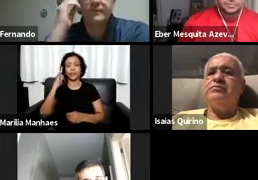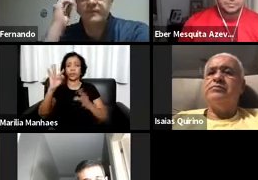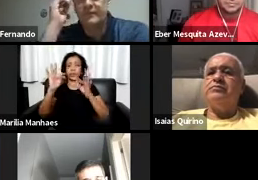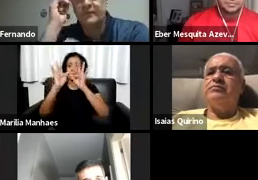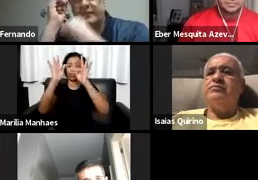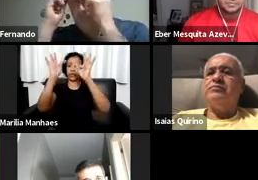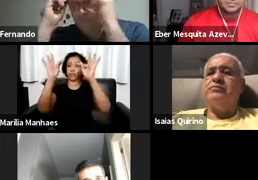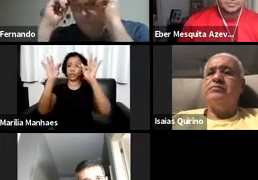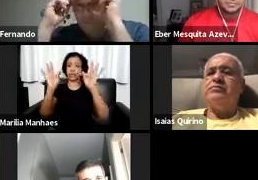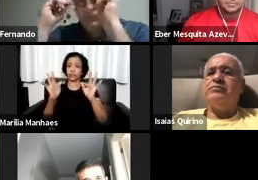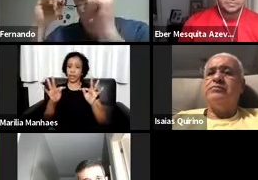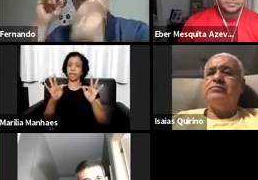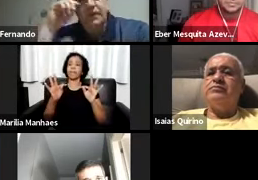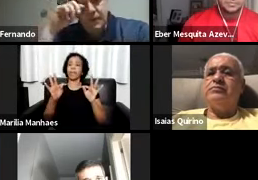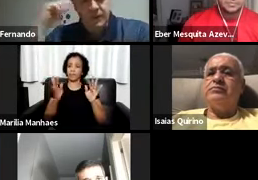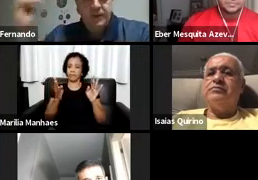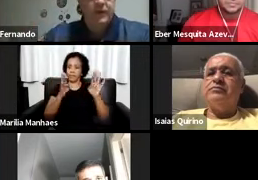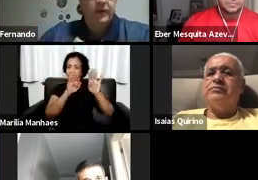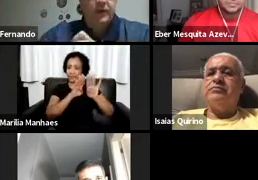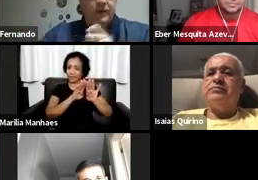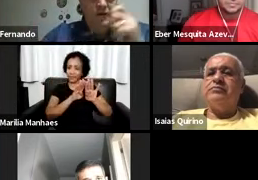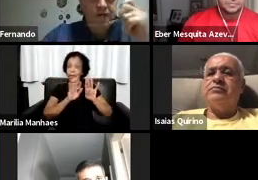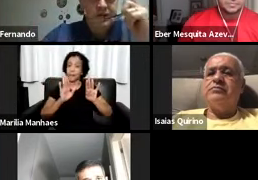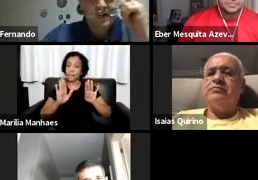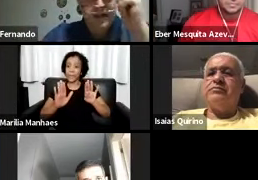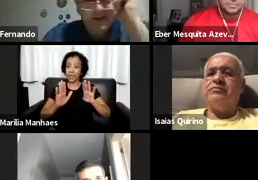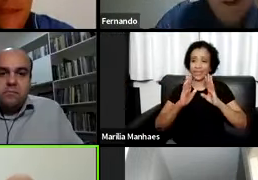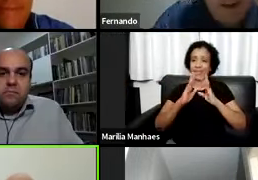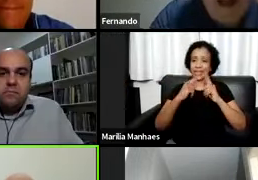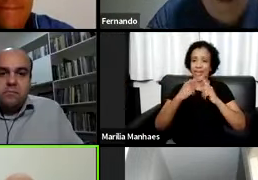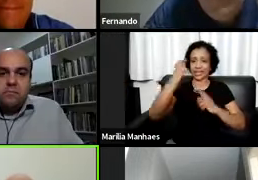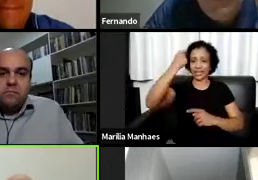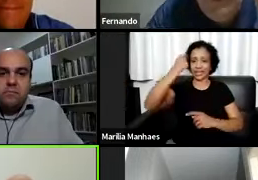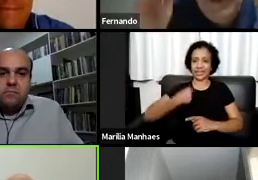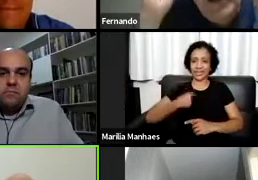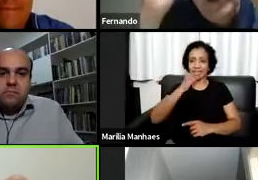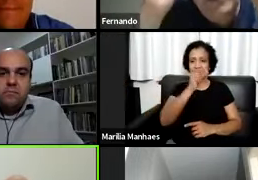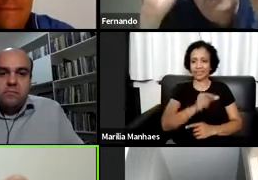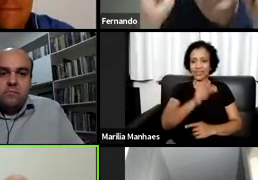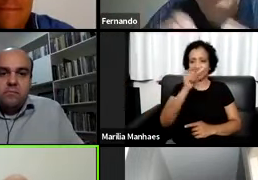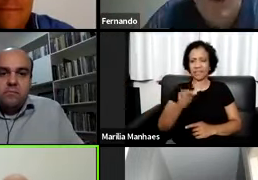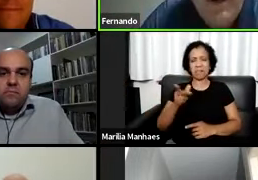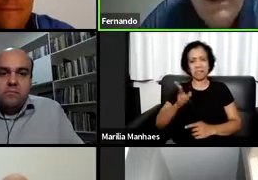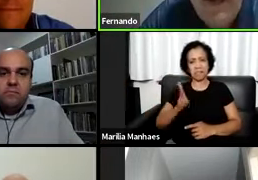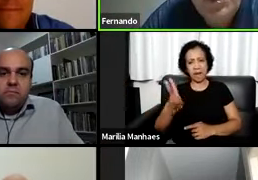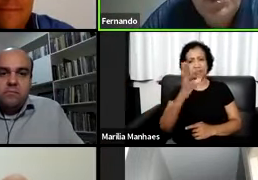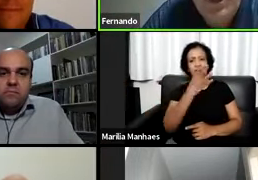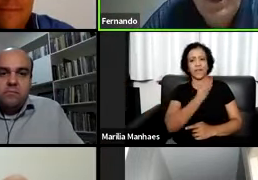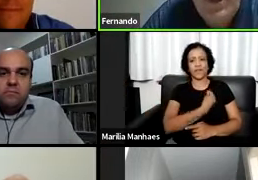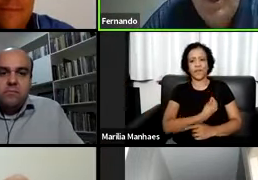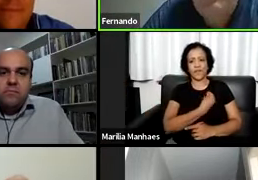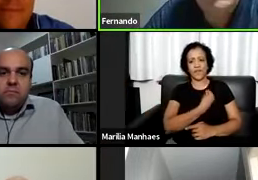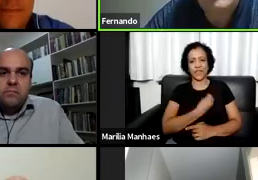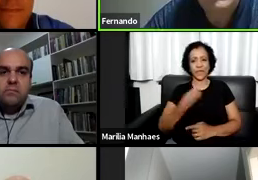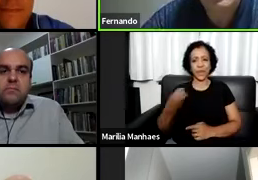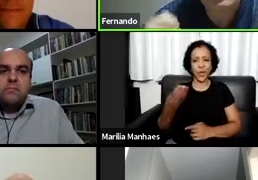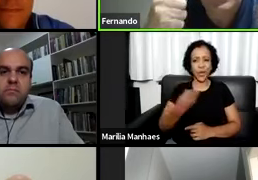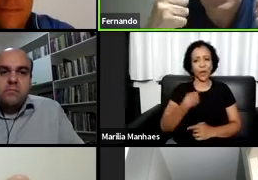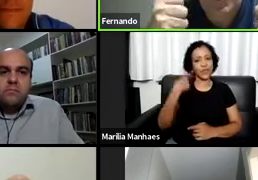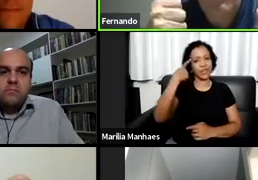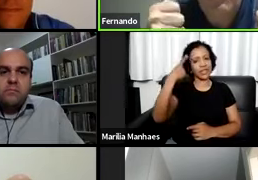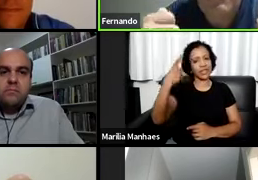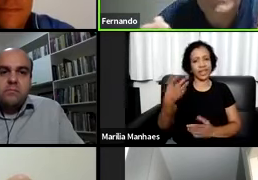estar fechadas, mas as igrejas continuam vivas, com uma nova formatação. Irmão presidente, eu